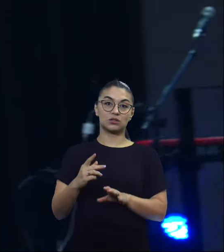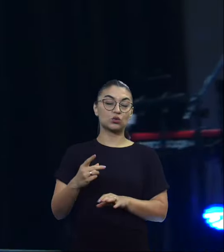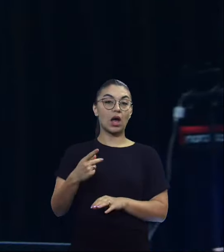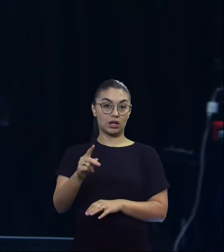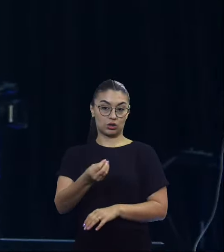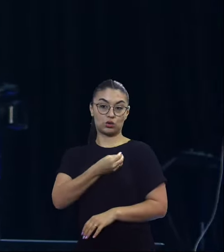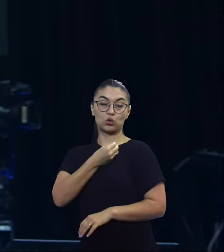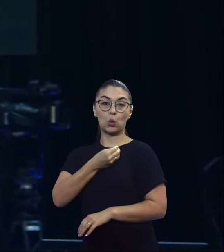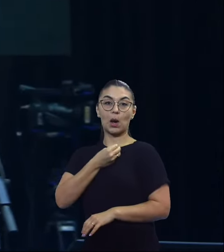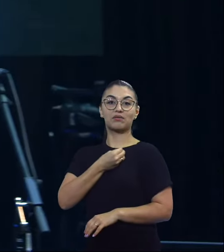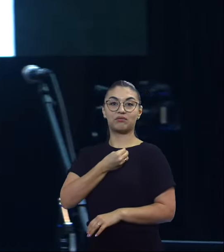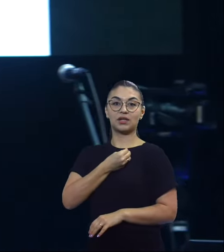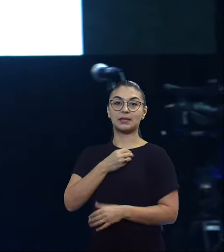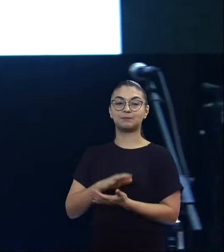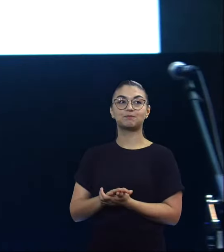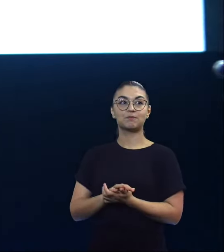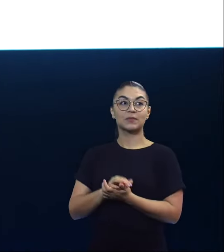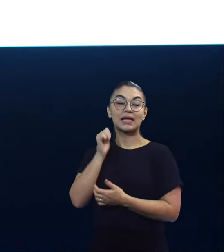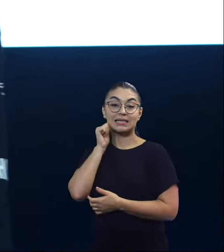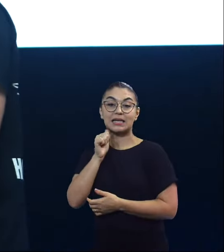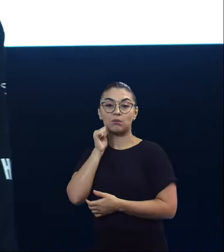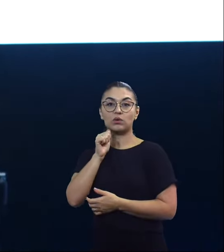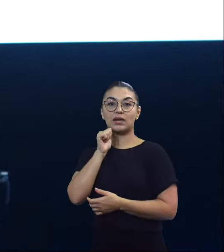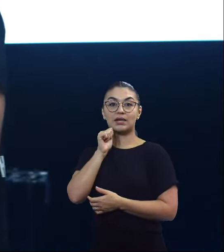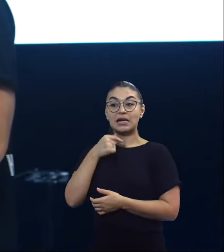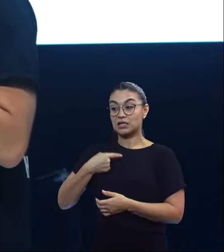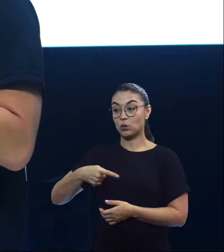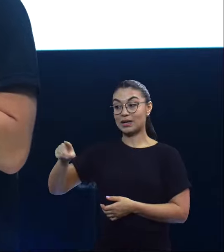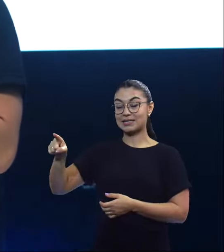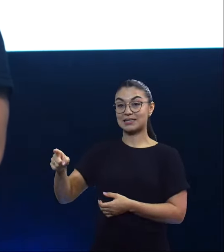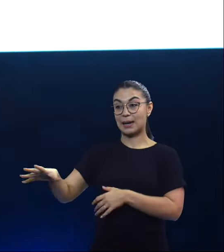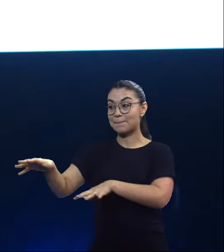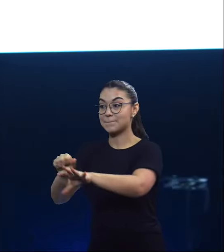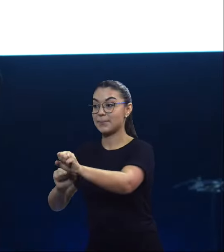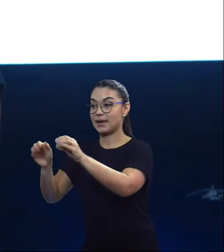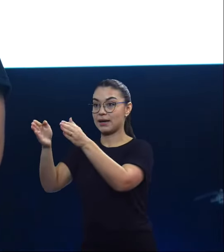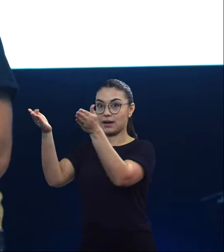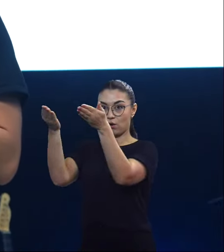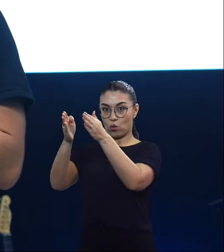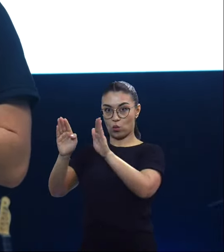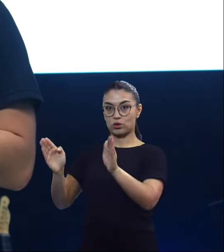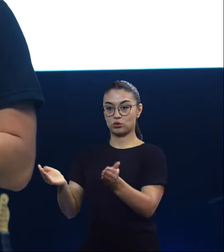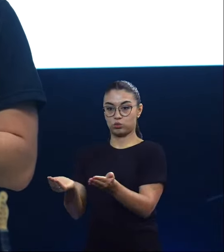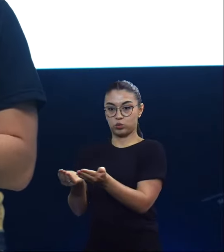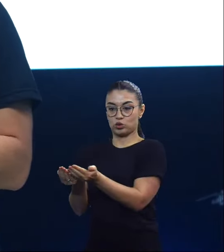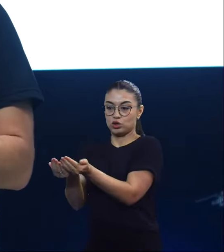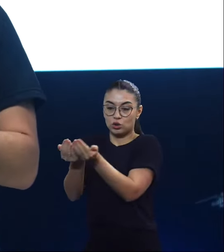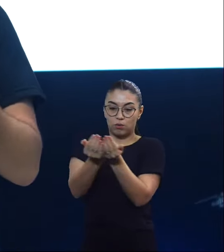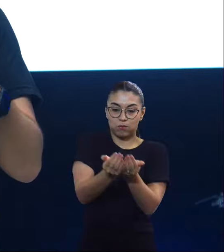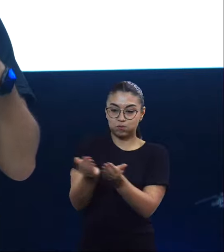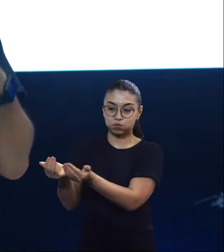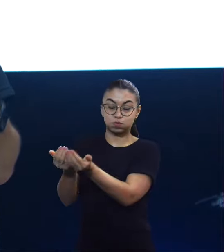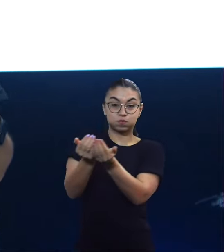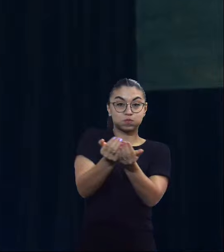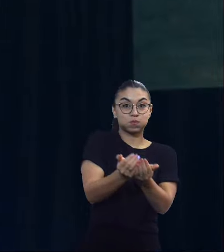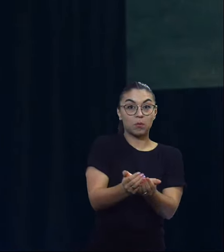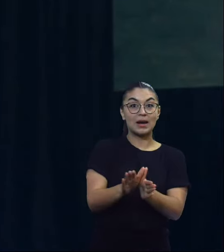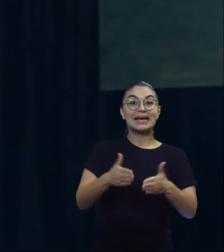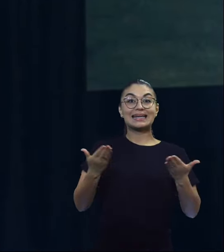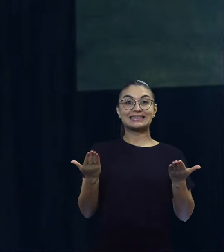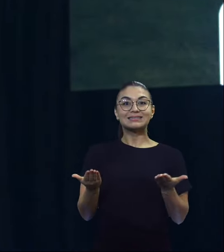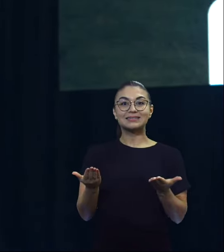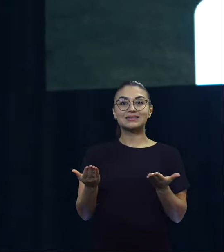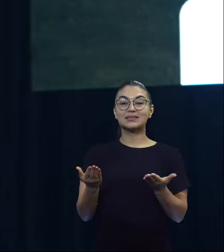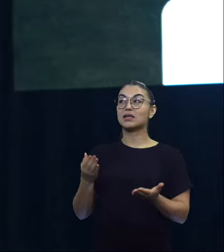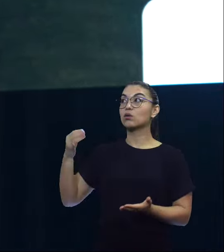nas pessoas próximas a ela e traz o máximo de botijas e coloca na sua casa. E aquelas botijas são enchidas pelo Espírito do Senhor com